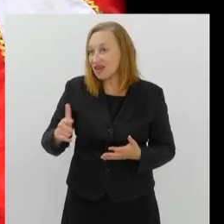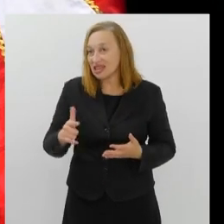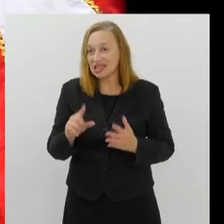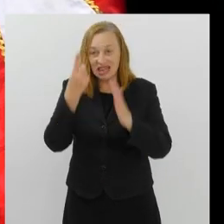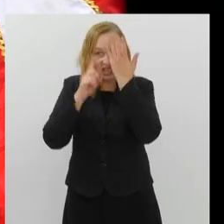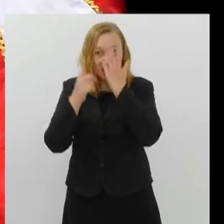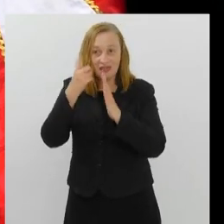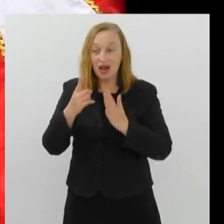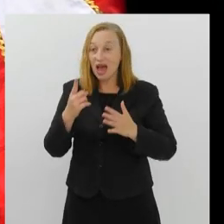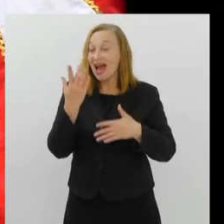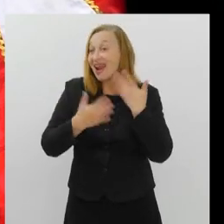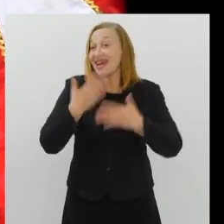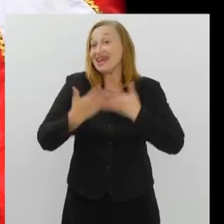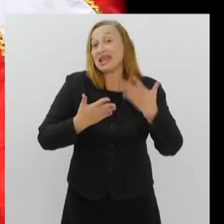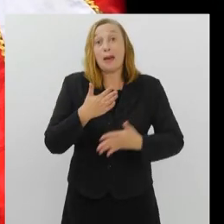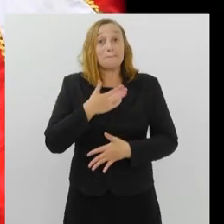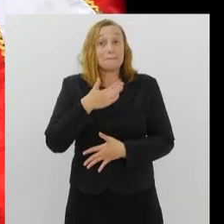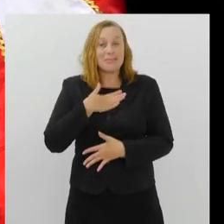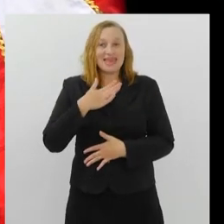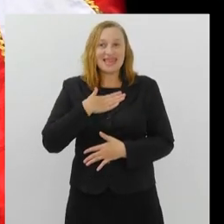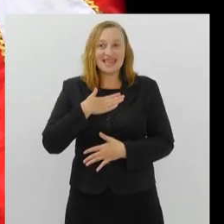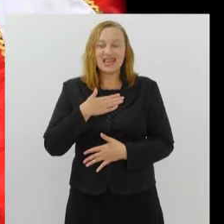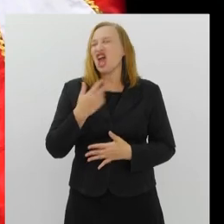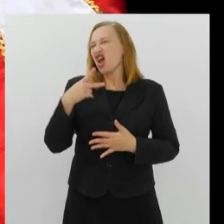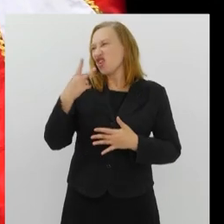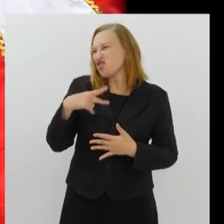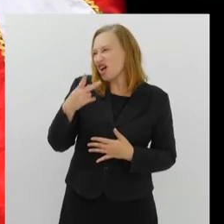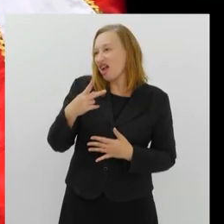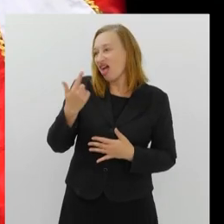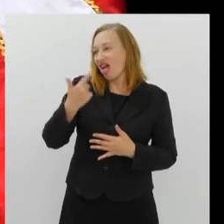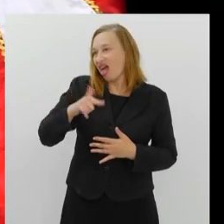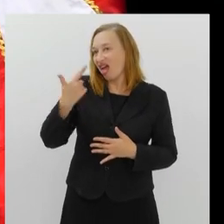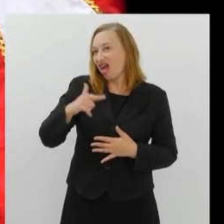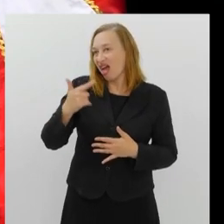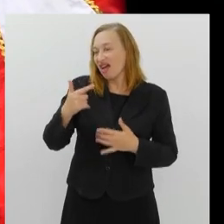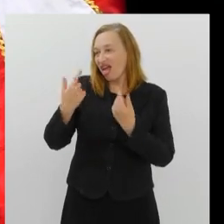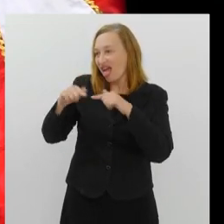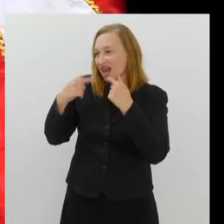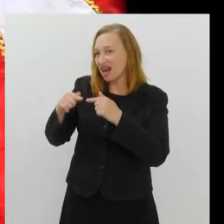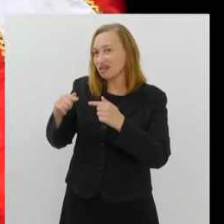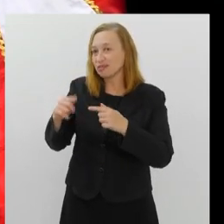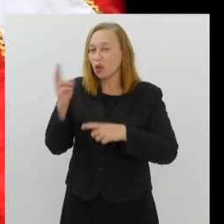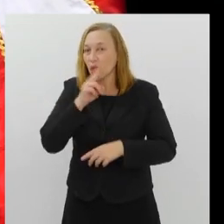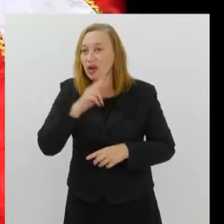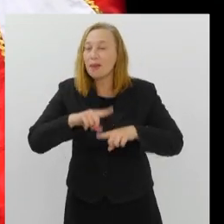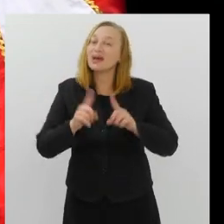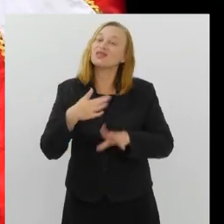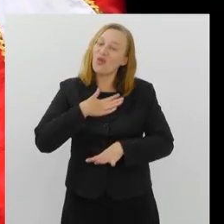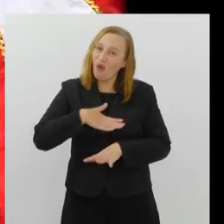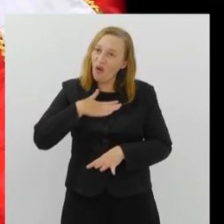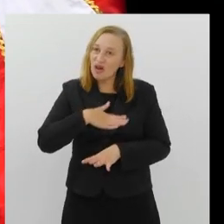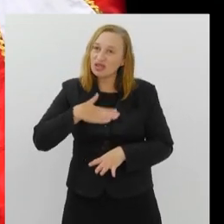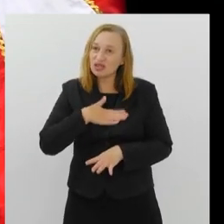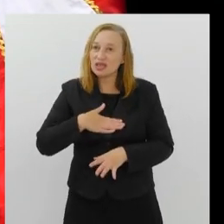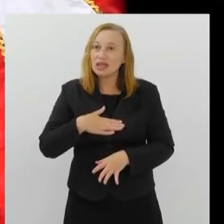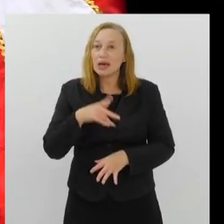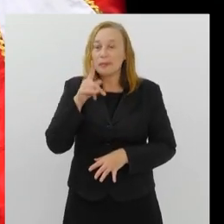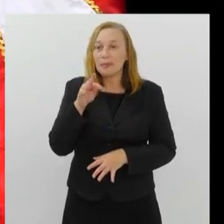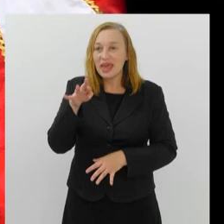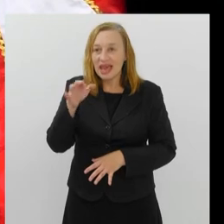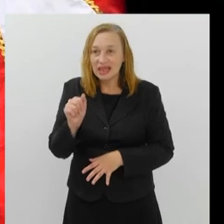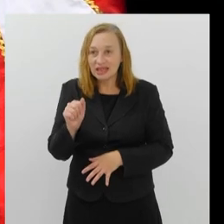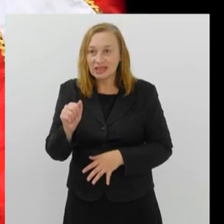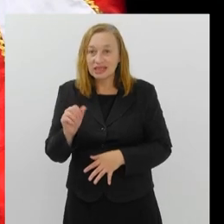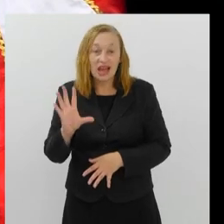carnaval. É a minha maior alegria, né? Eu falo, reclamo dessa correria, mas é o que eu mais gosto de fazer. Pietra Brum é uma